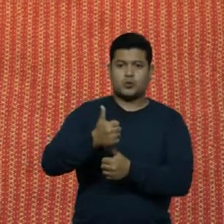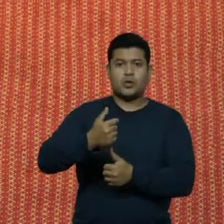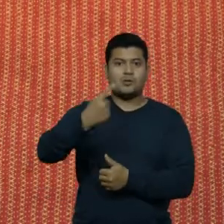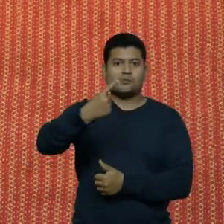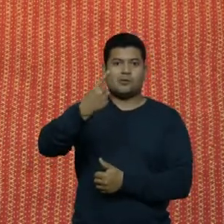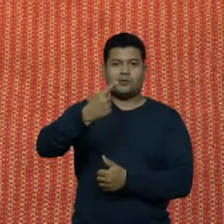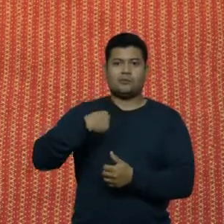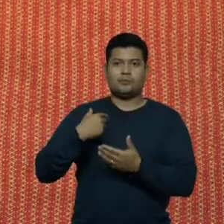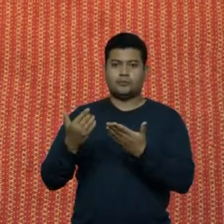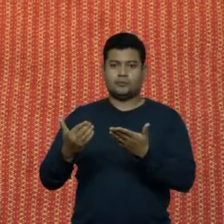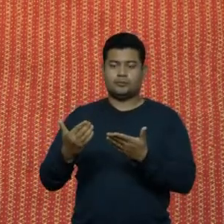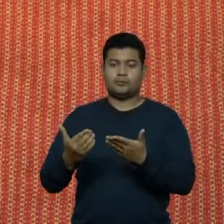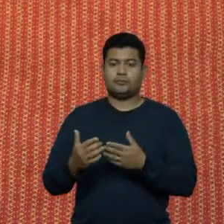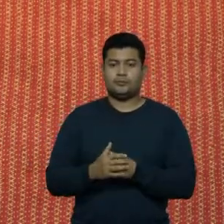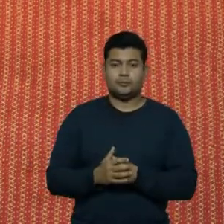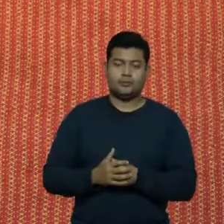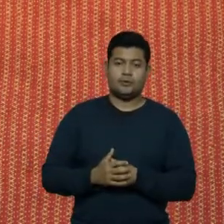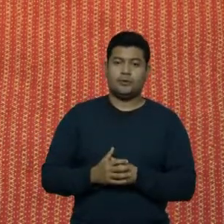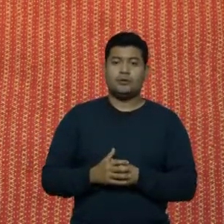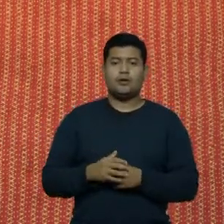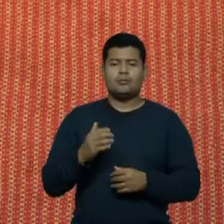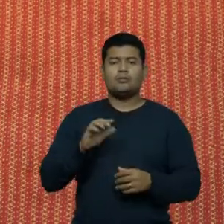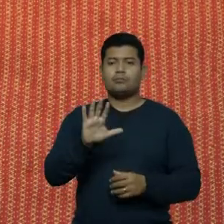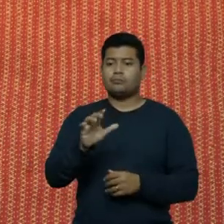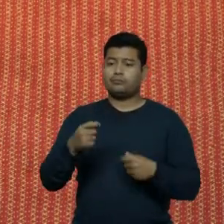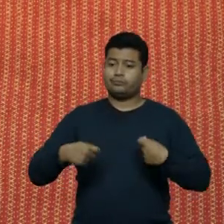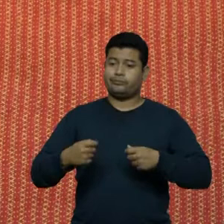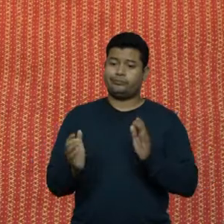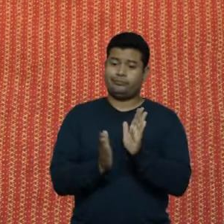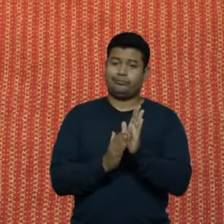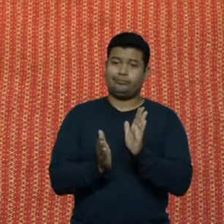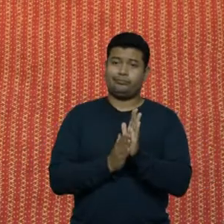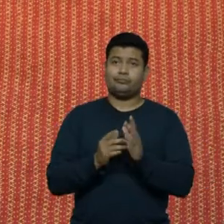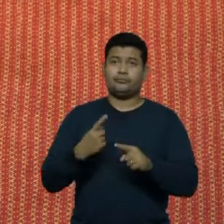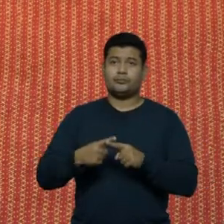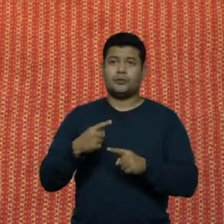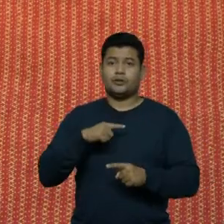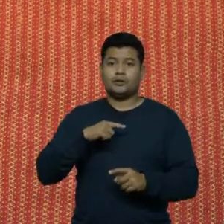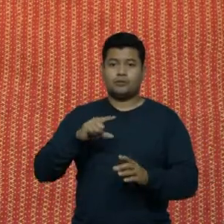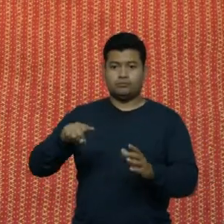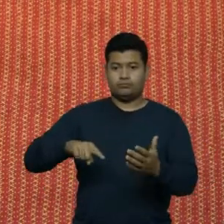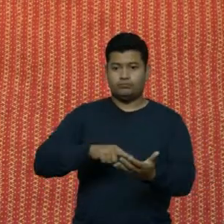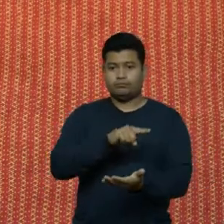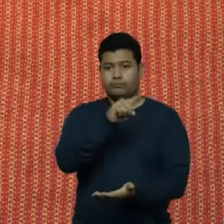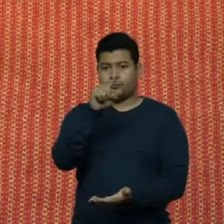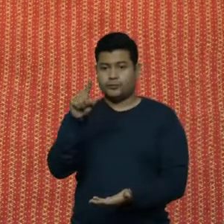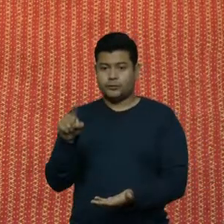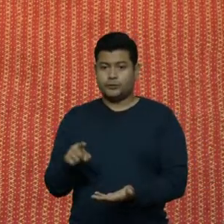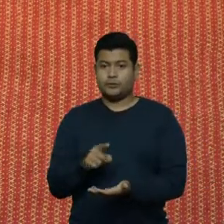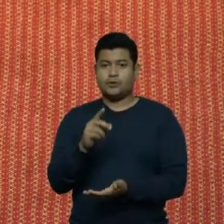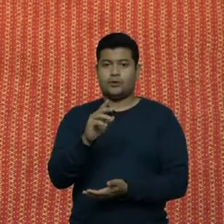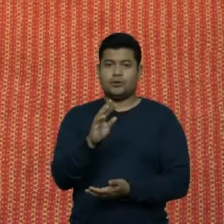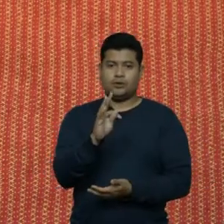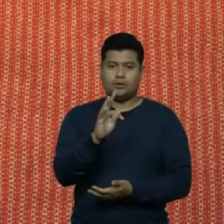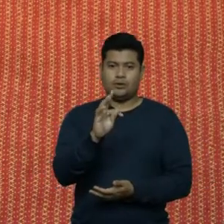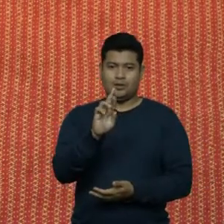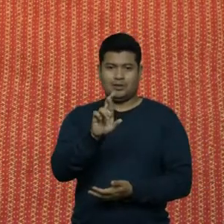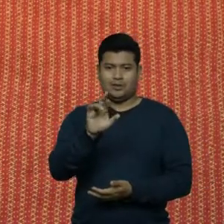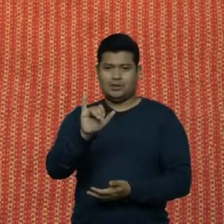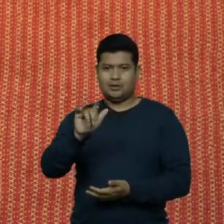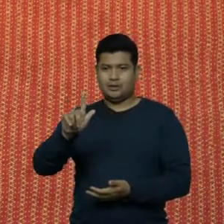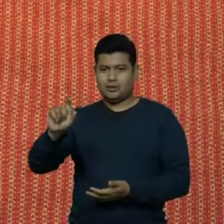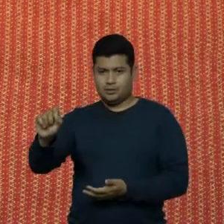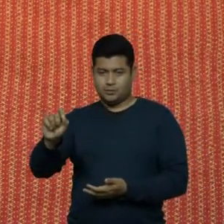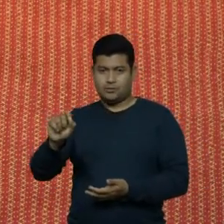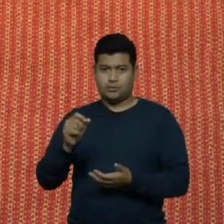que procurar essa tive que procura essa emenda porque nós temos uma um ciclo do Trigo onde a